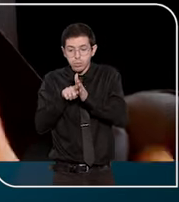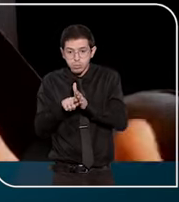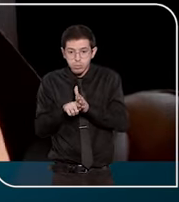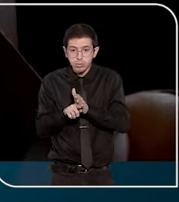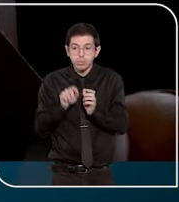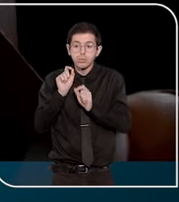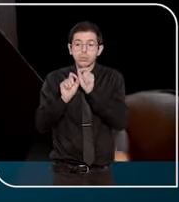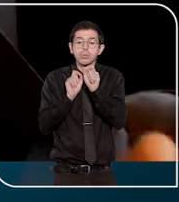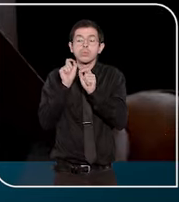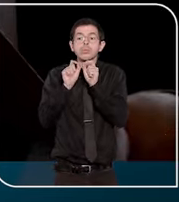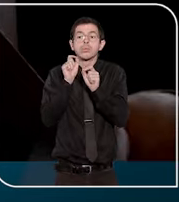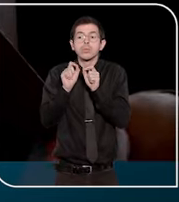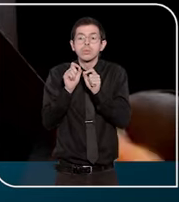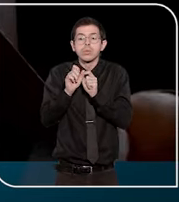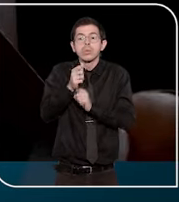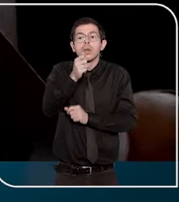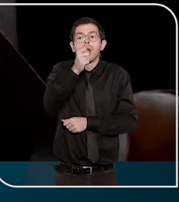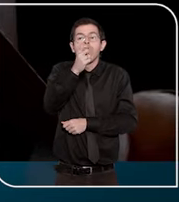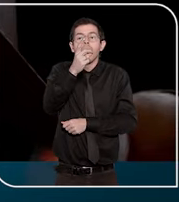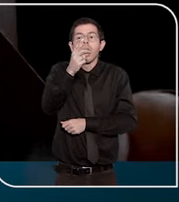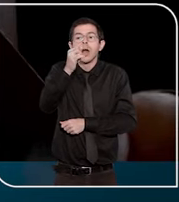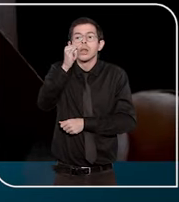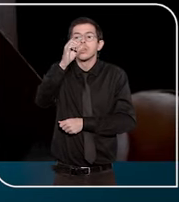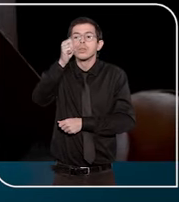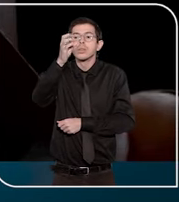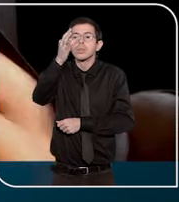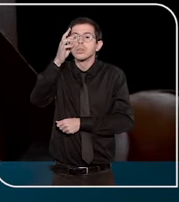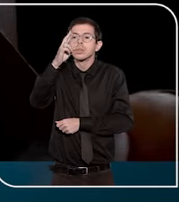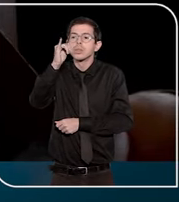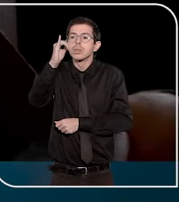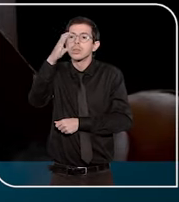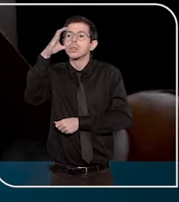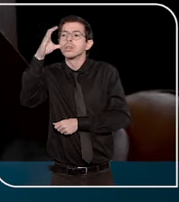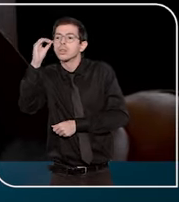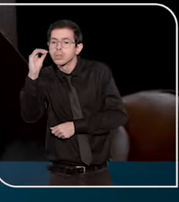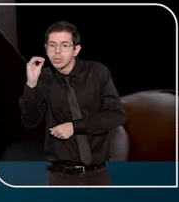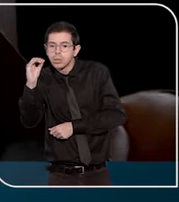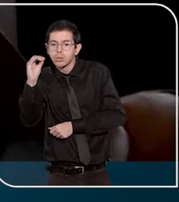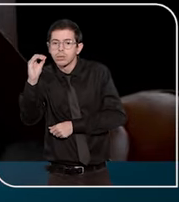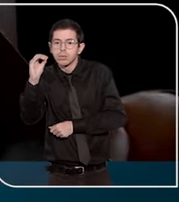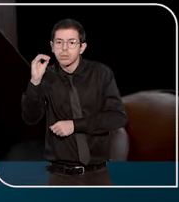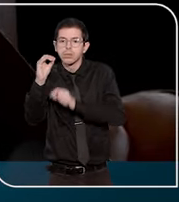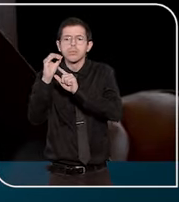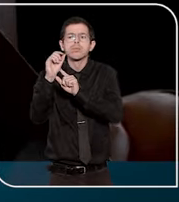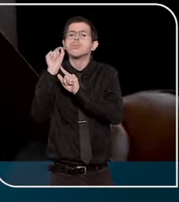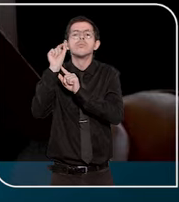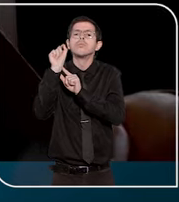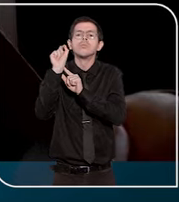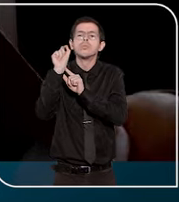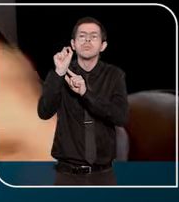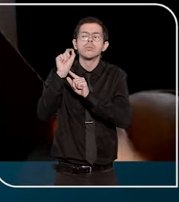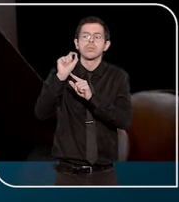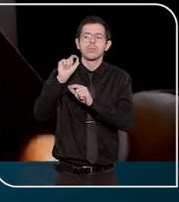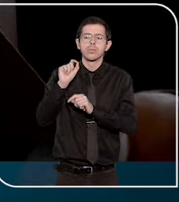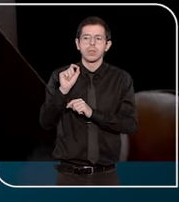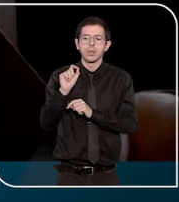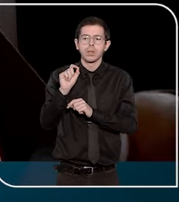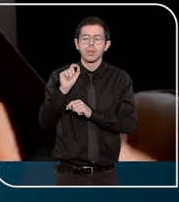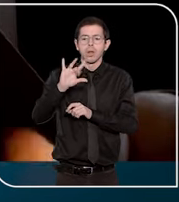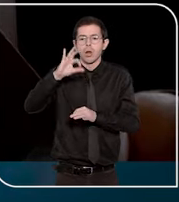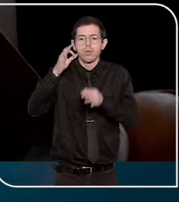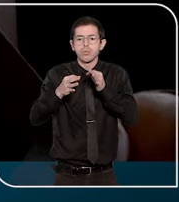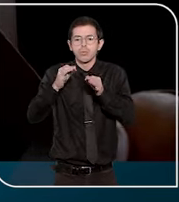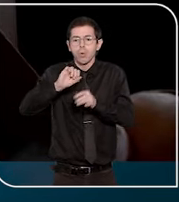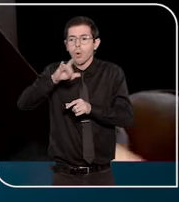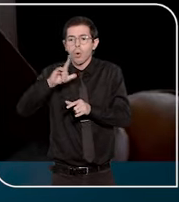adstrição. Pensa numa palavra esquisita, mas é ela mesmo. A gente pode tentar melhorar. O que é o juízo de adstrição? Ou juízo